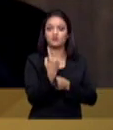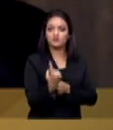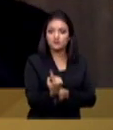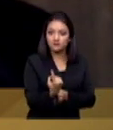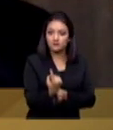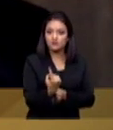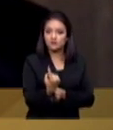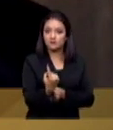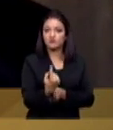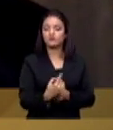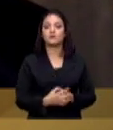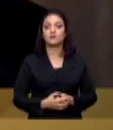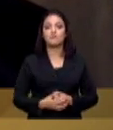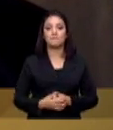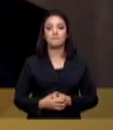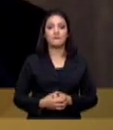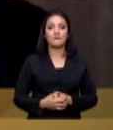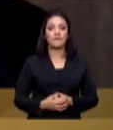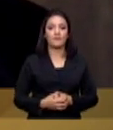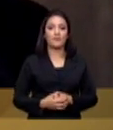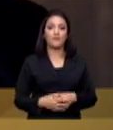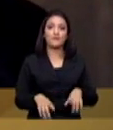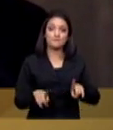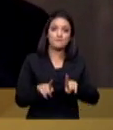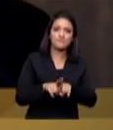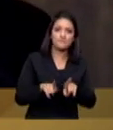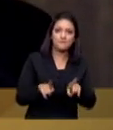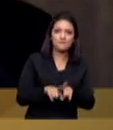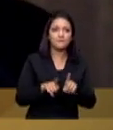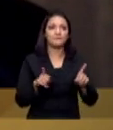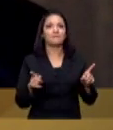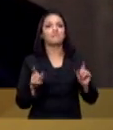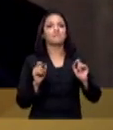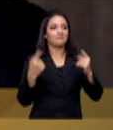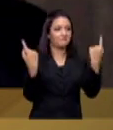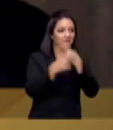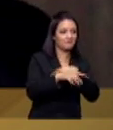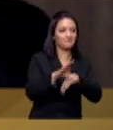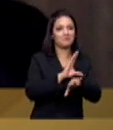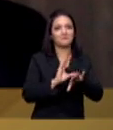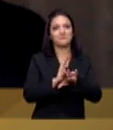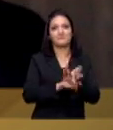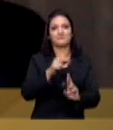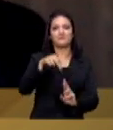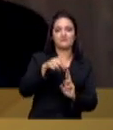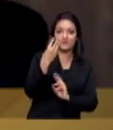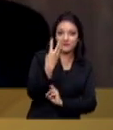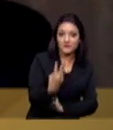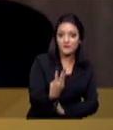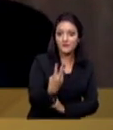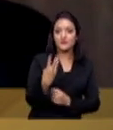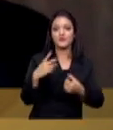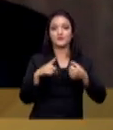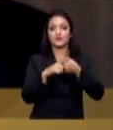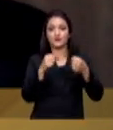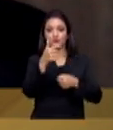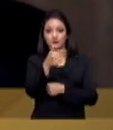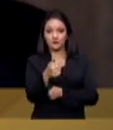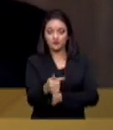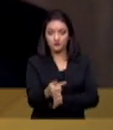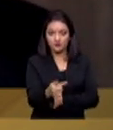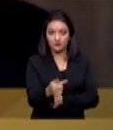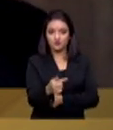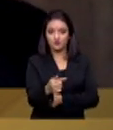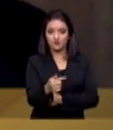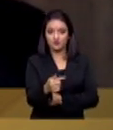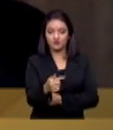também estou acompanhando o relator quanto à inconstitucionalidade do inciso 3º do artigo 7º, nessa